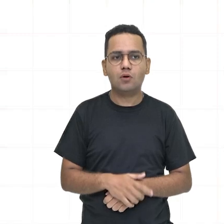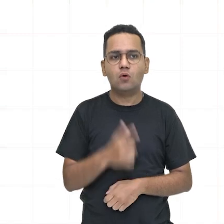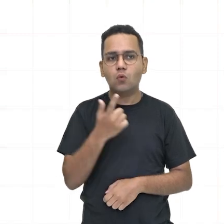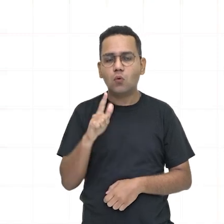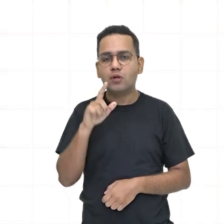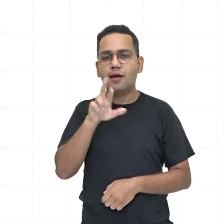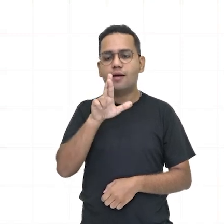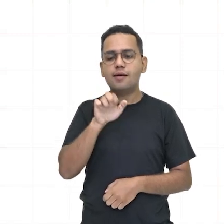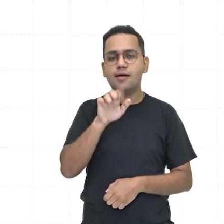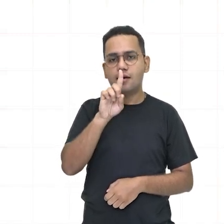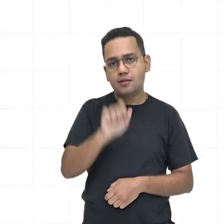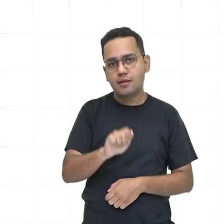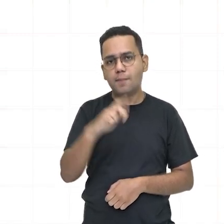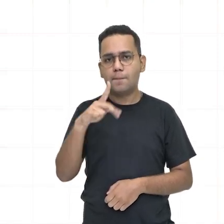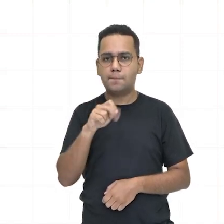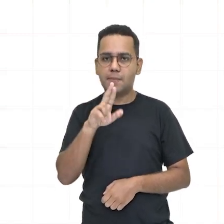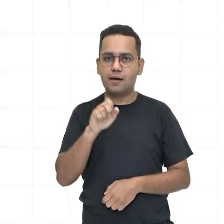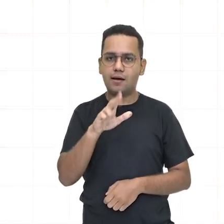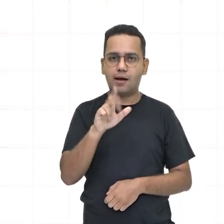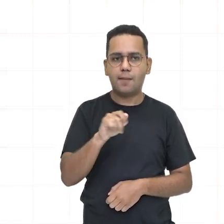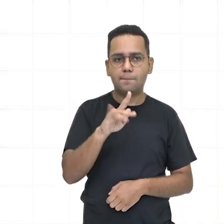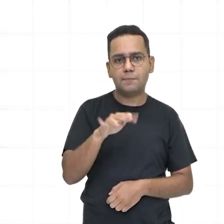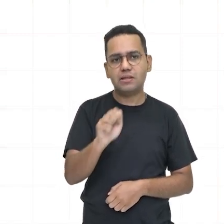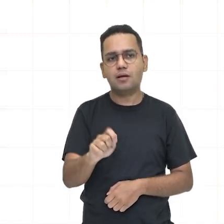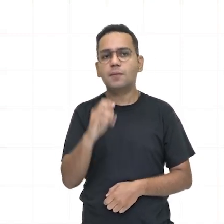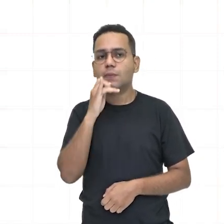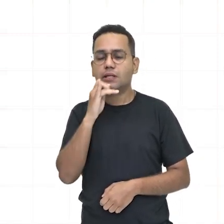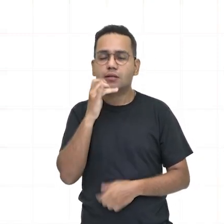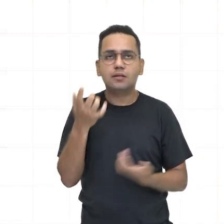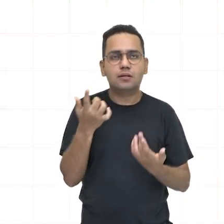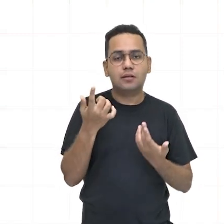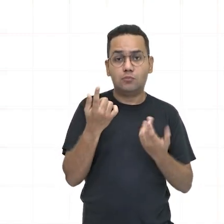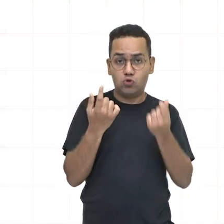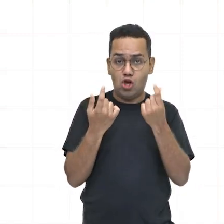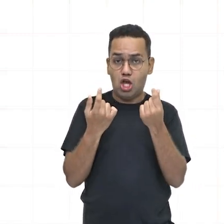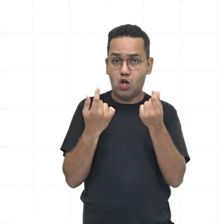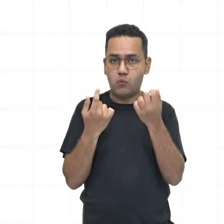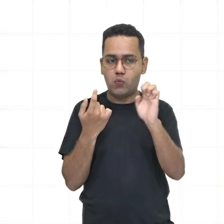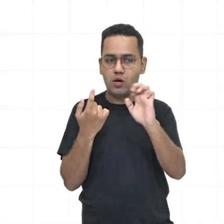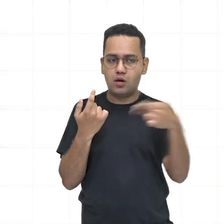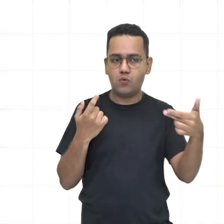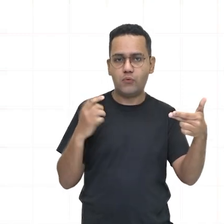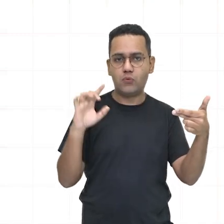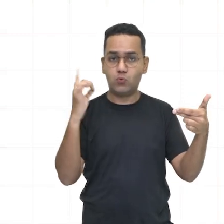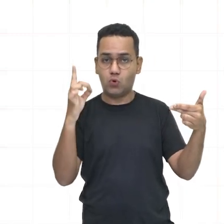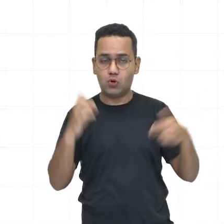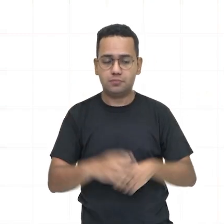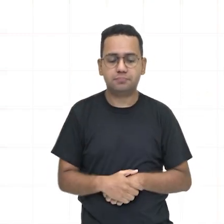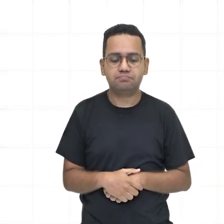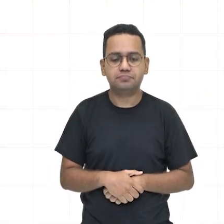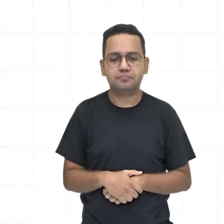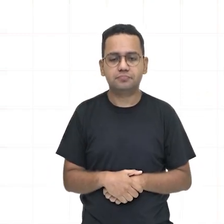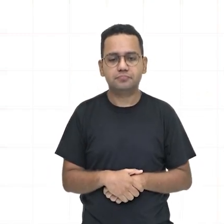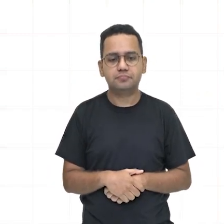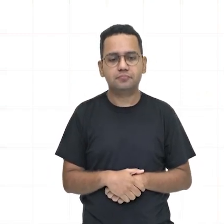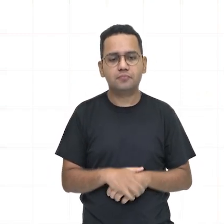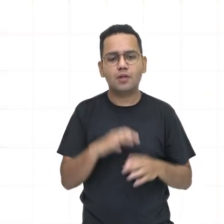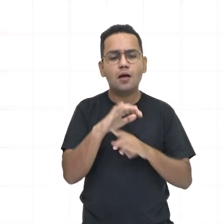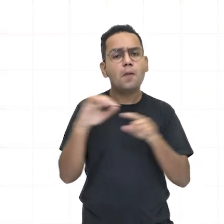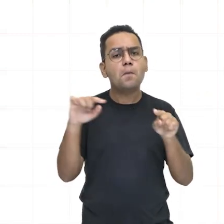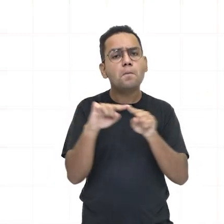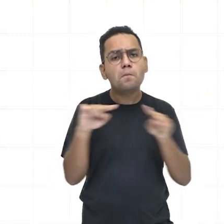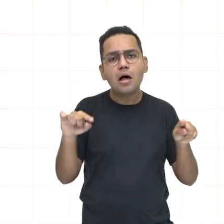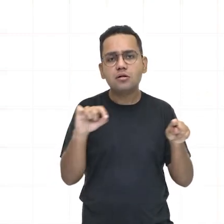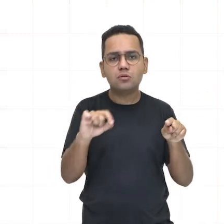capita, pensamos no euro e no dólar, etc. Mas nas grandes civilizações havia um tipo de